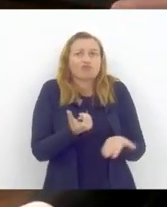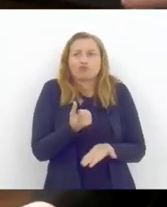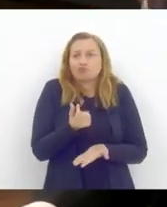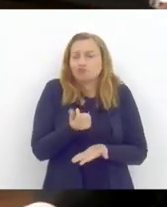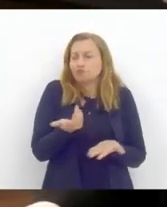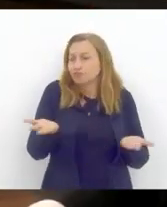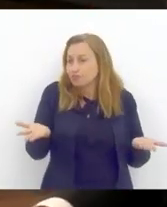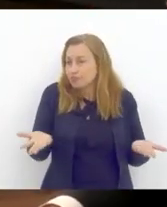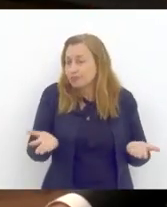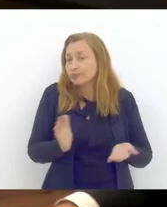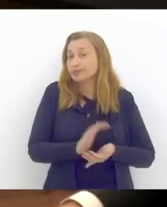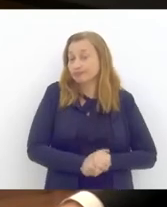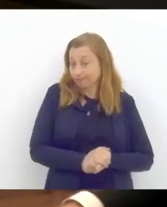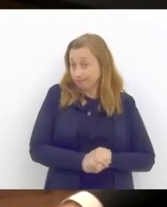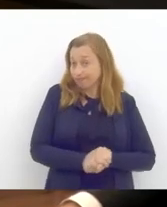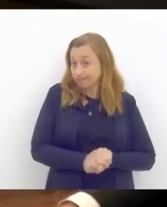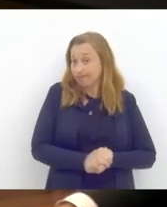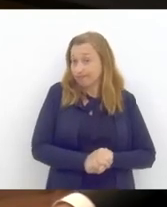VAR.